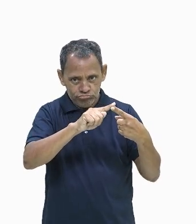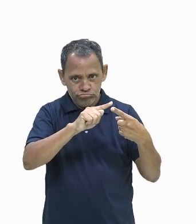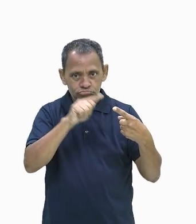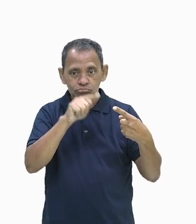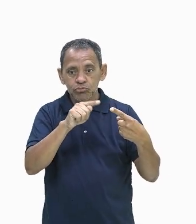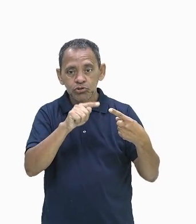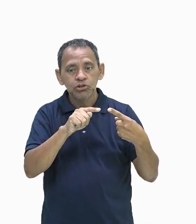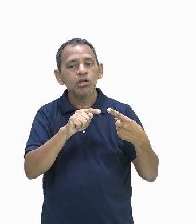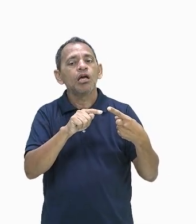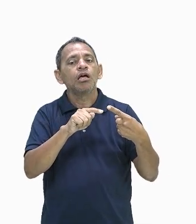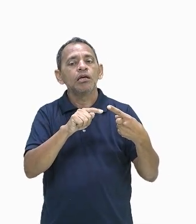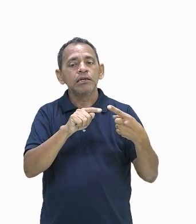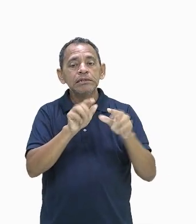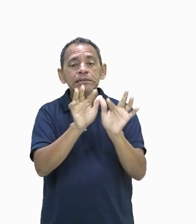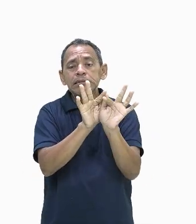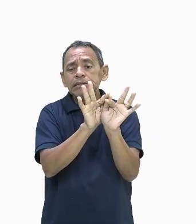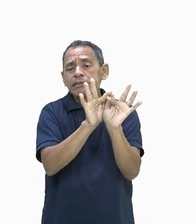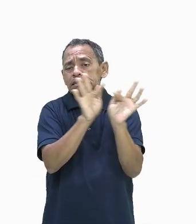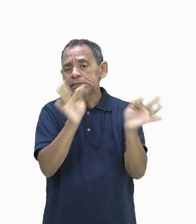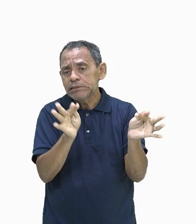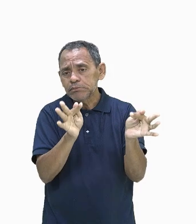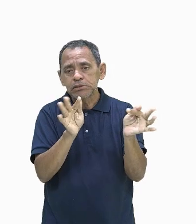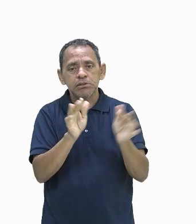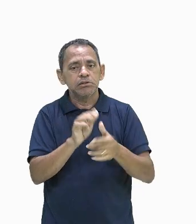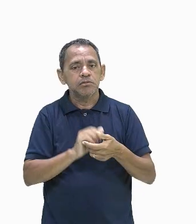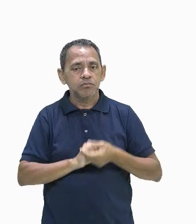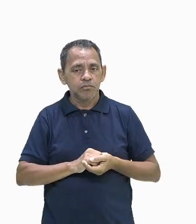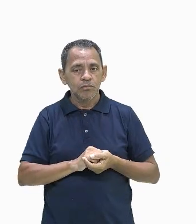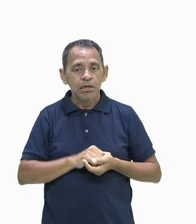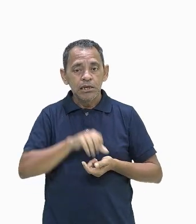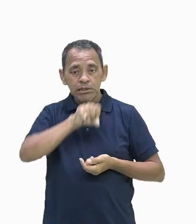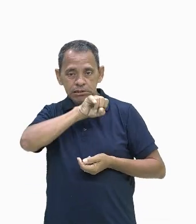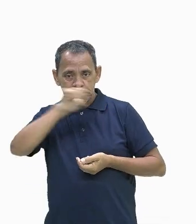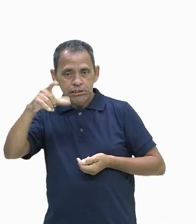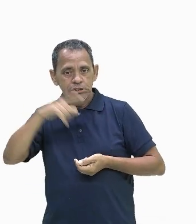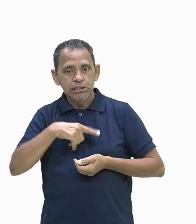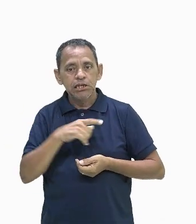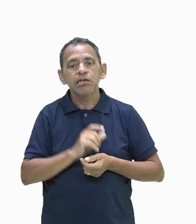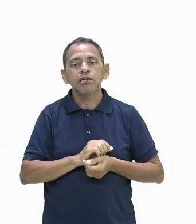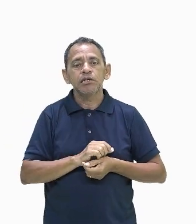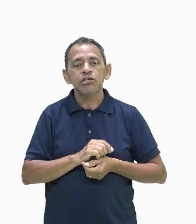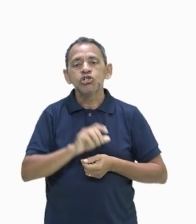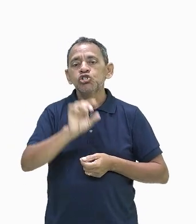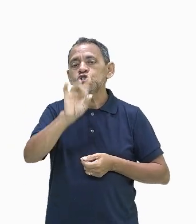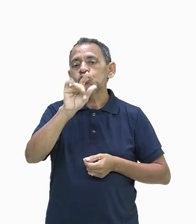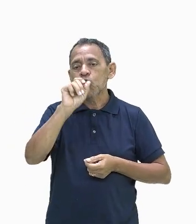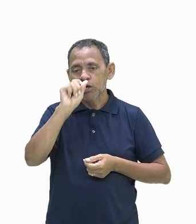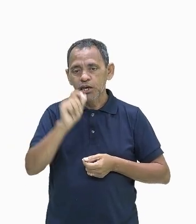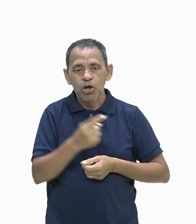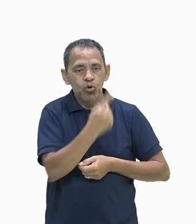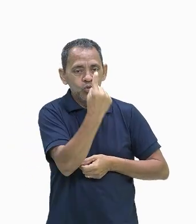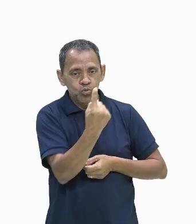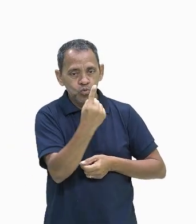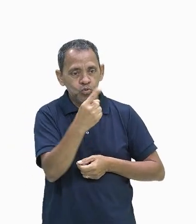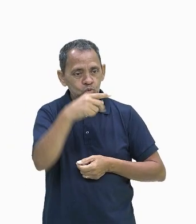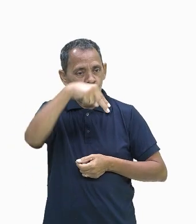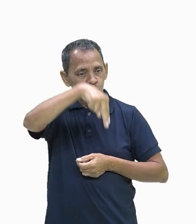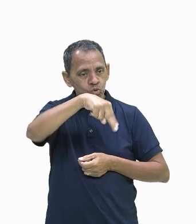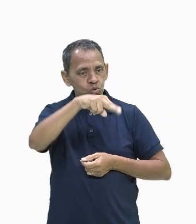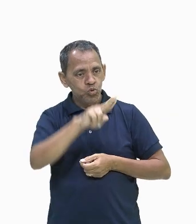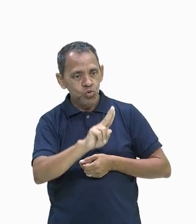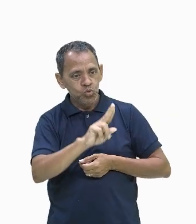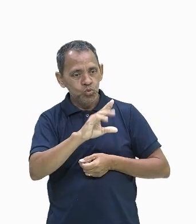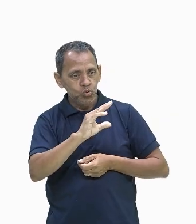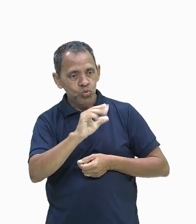um sujeito simples, quando ele apresentar apenas um núcleo. Professor, o que